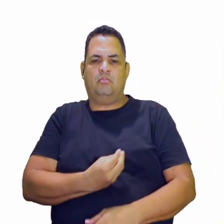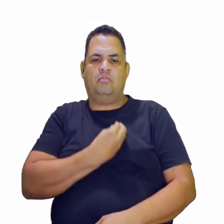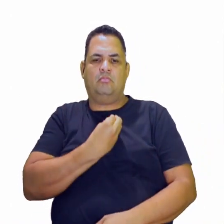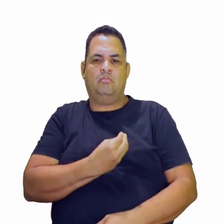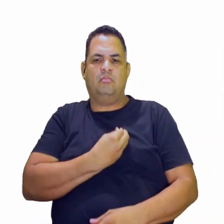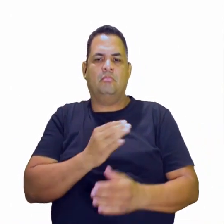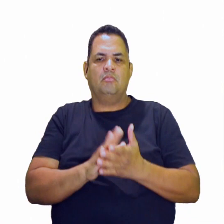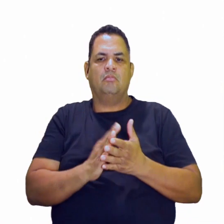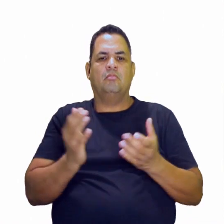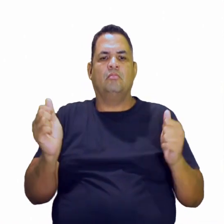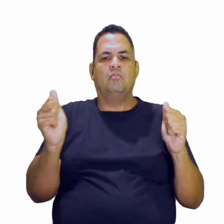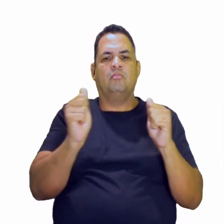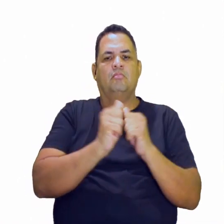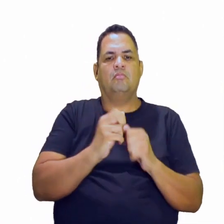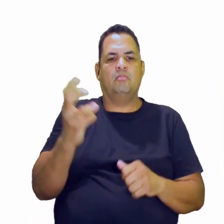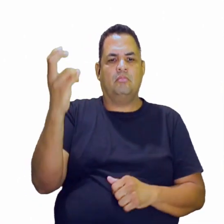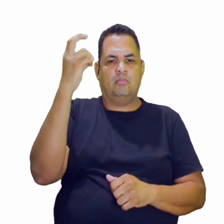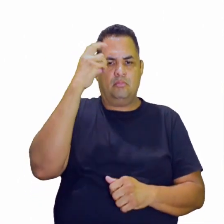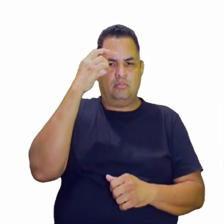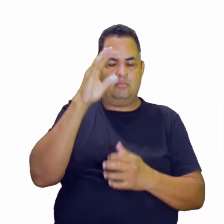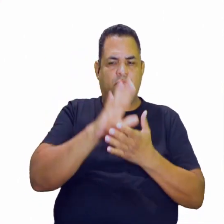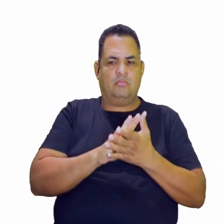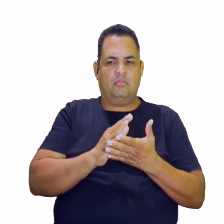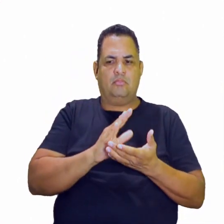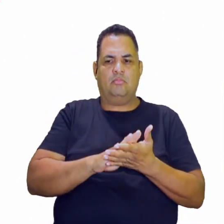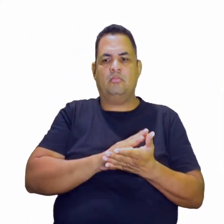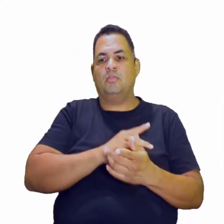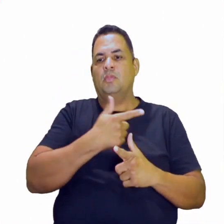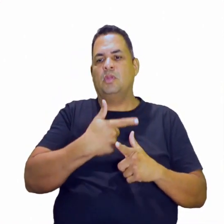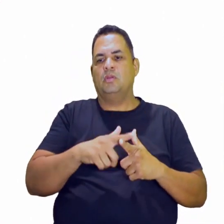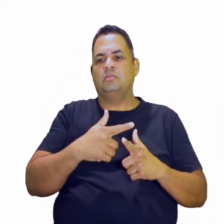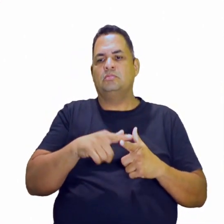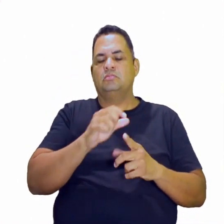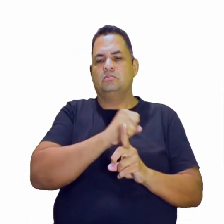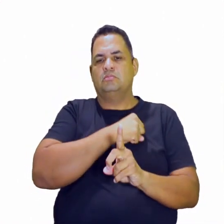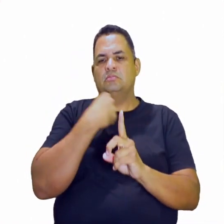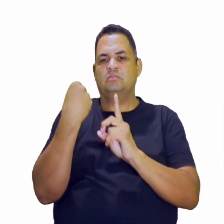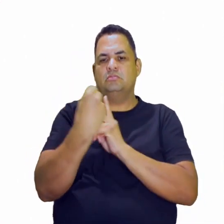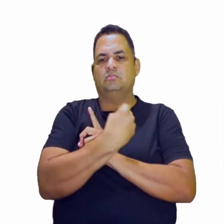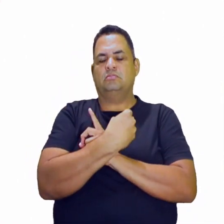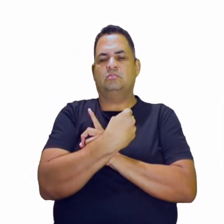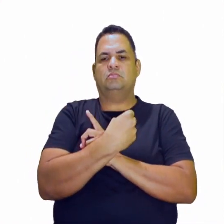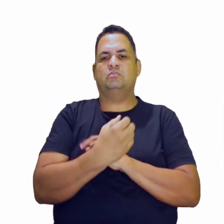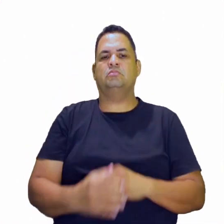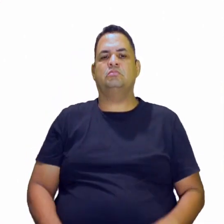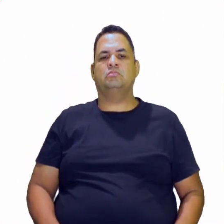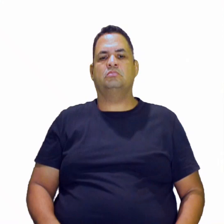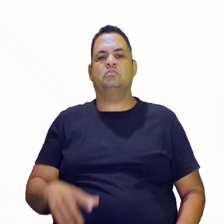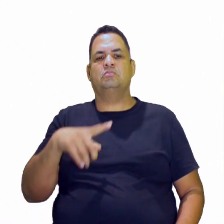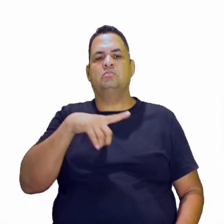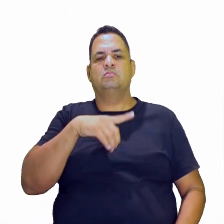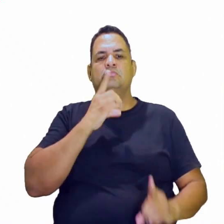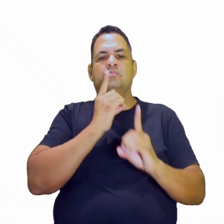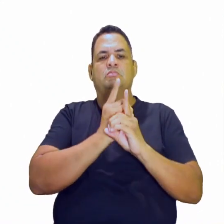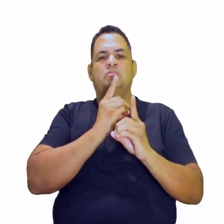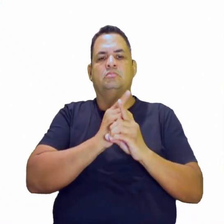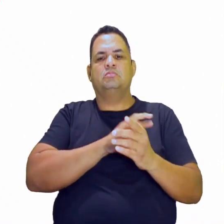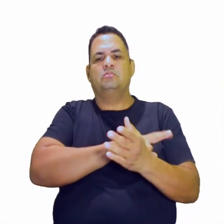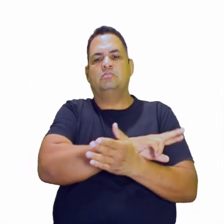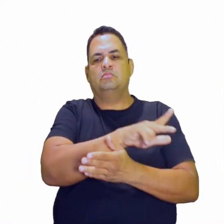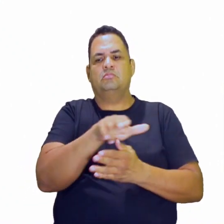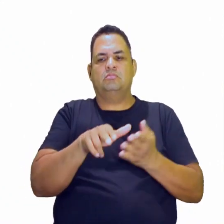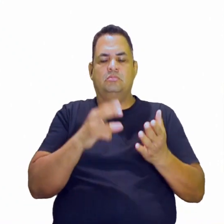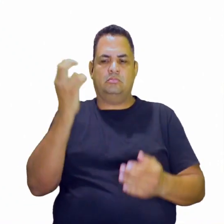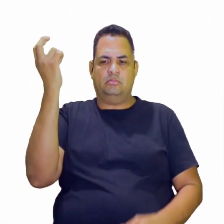a cultura, com as questões sociais. É encontrada onde há uma diversidade de